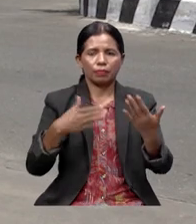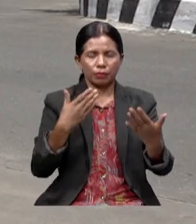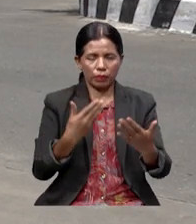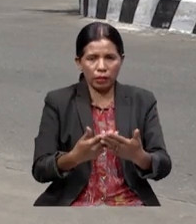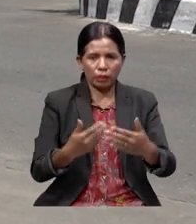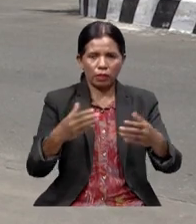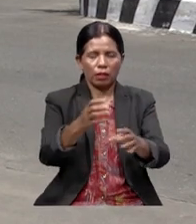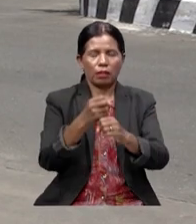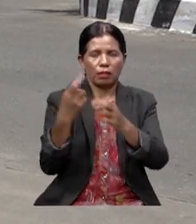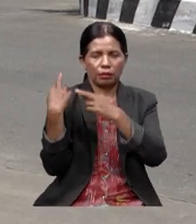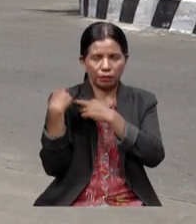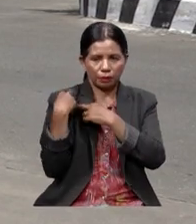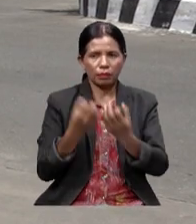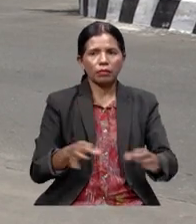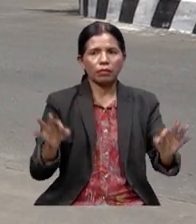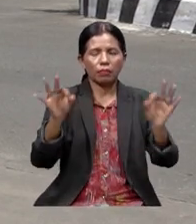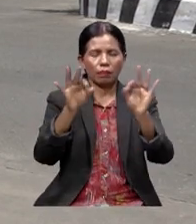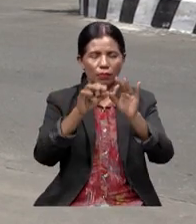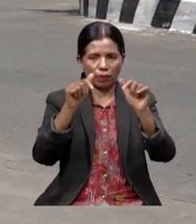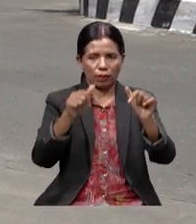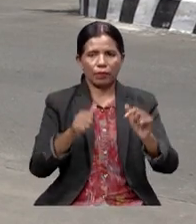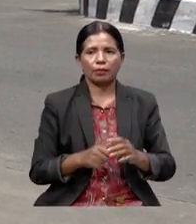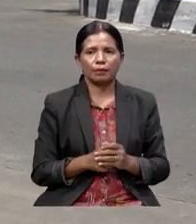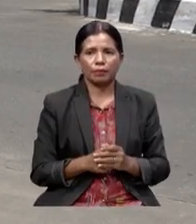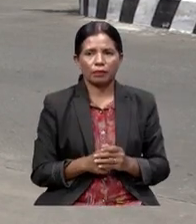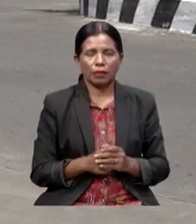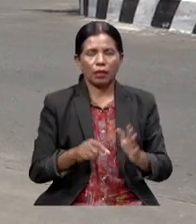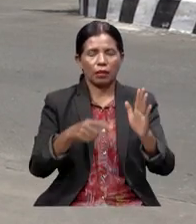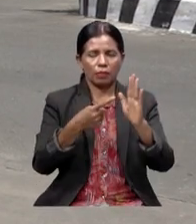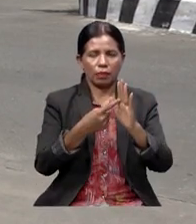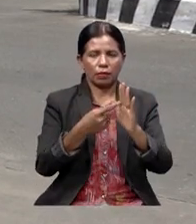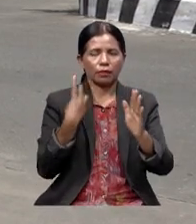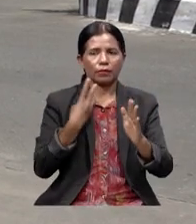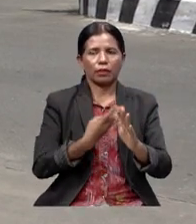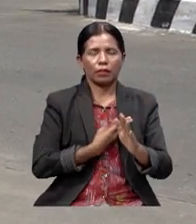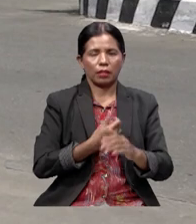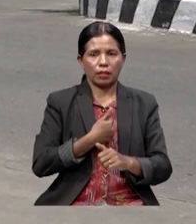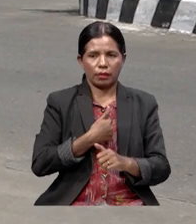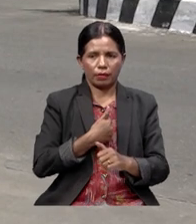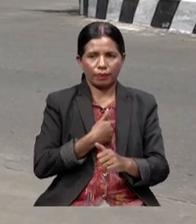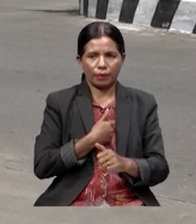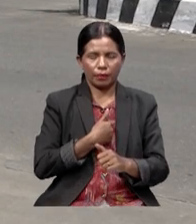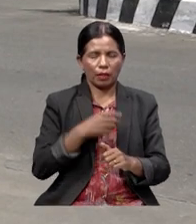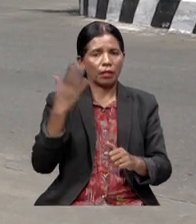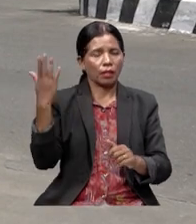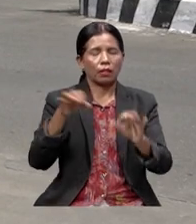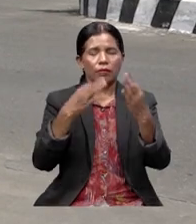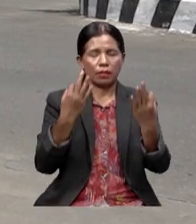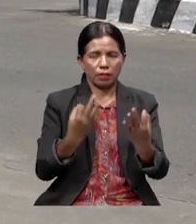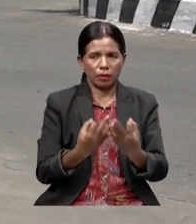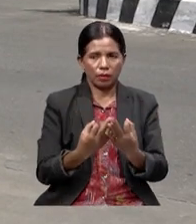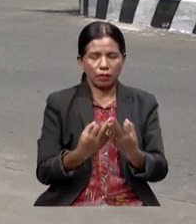papel importante e a cobertura irané. A usi itanian e a família,